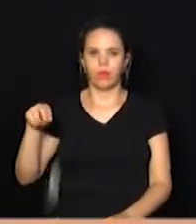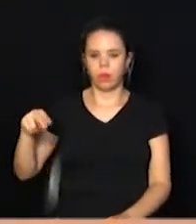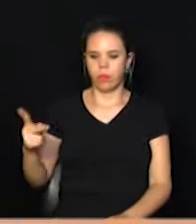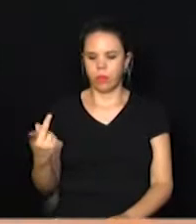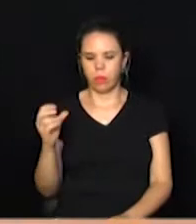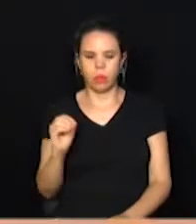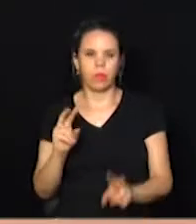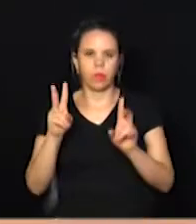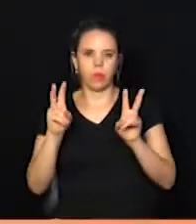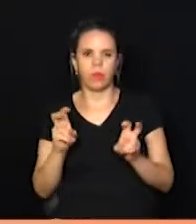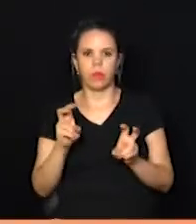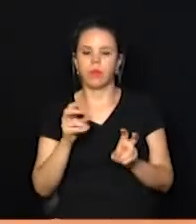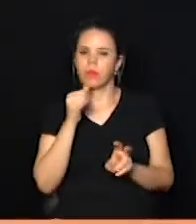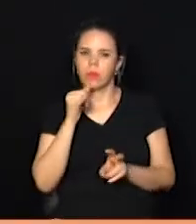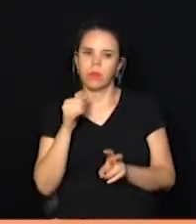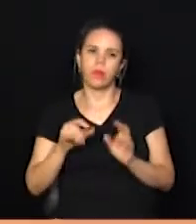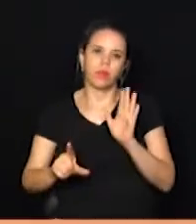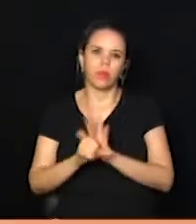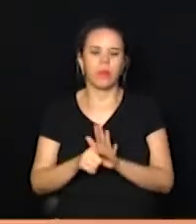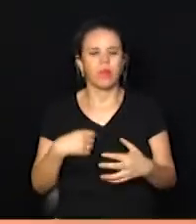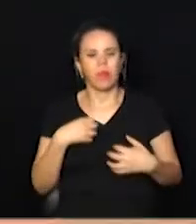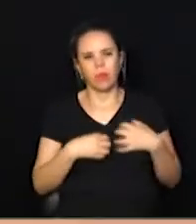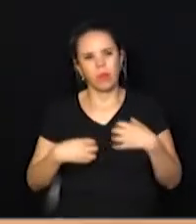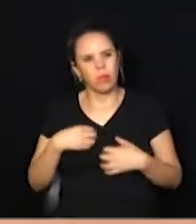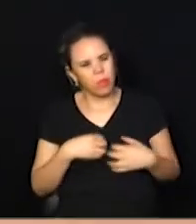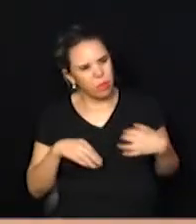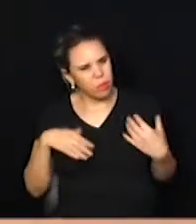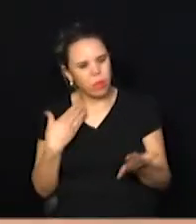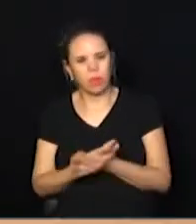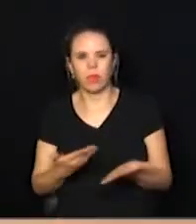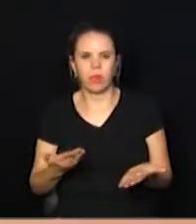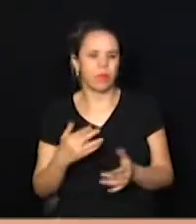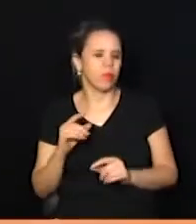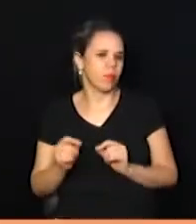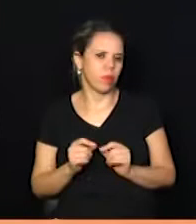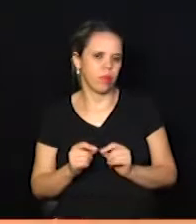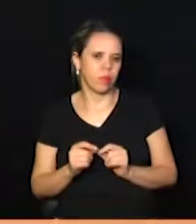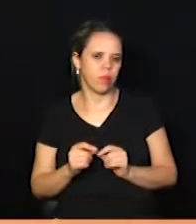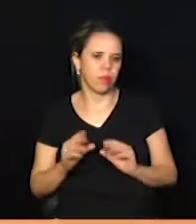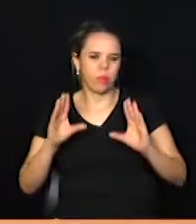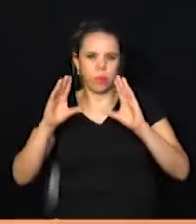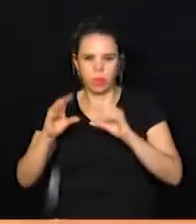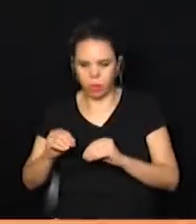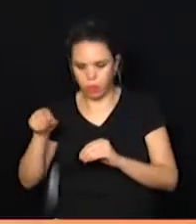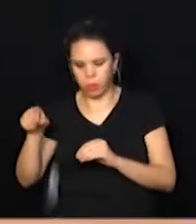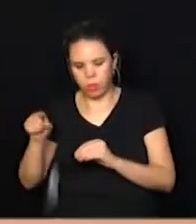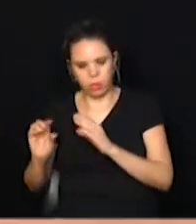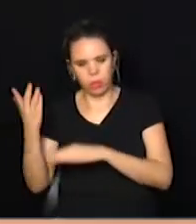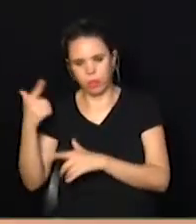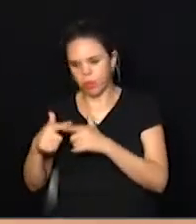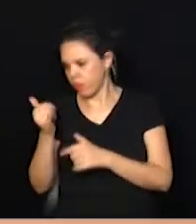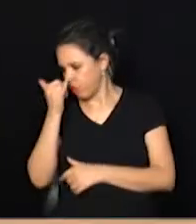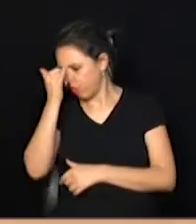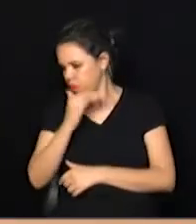do ponto de vista jurídico que me incomodam e me angustiam até hoje. Na noite em que o prefeito foi